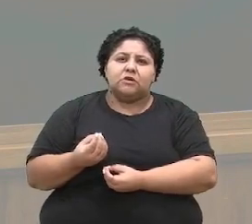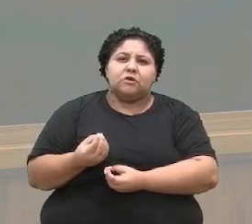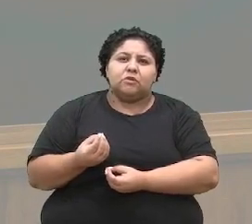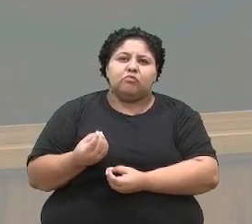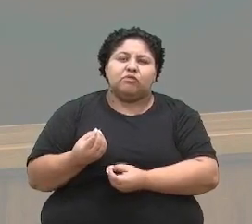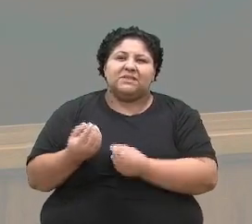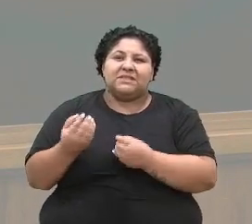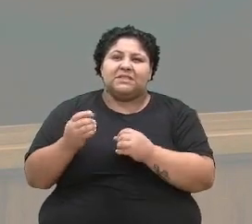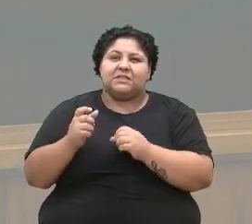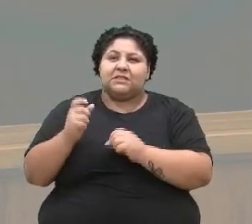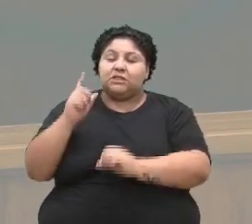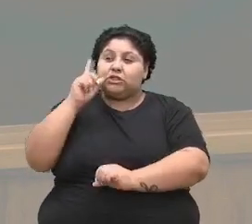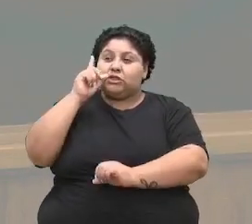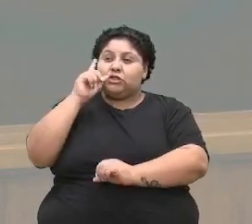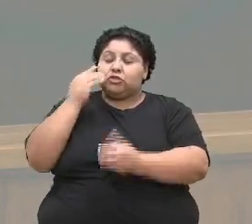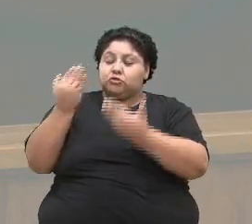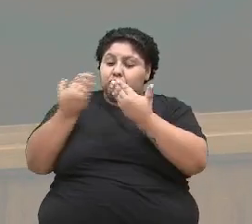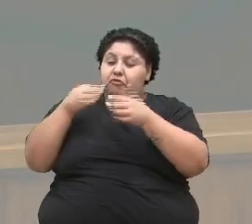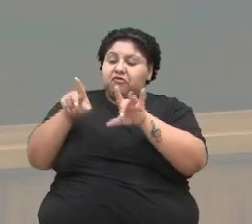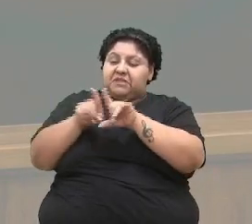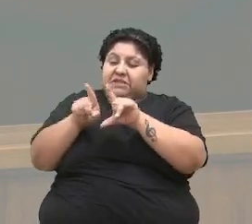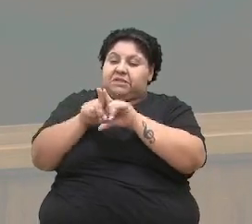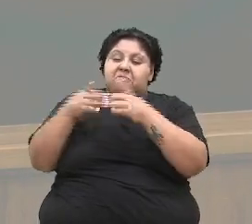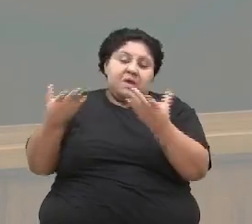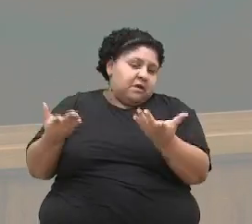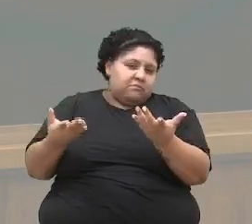para posterior